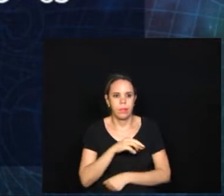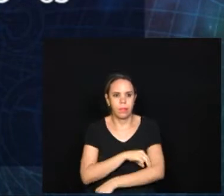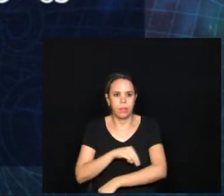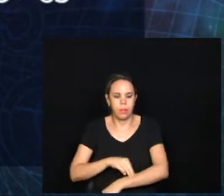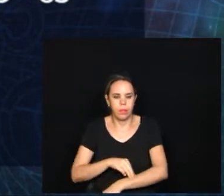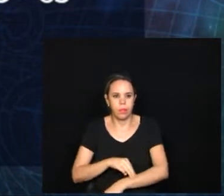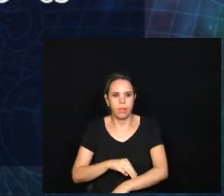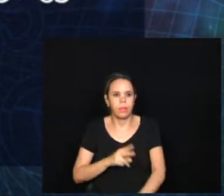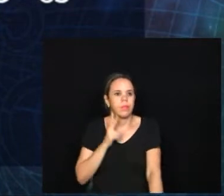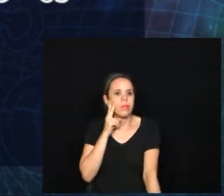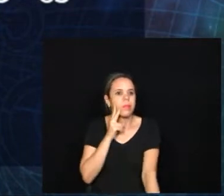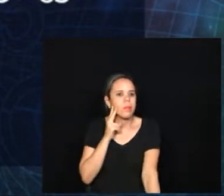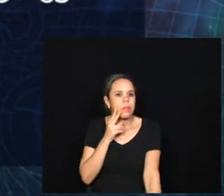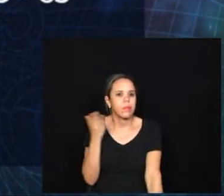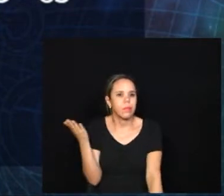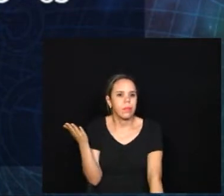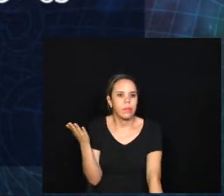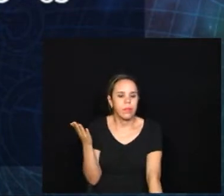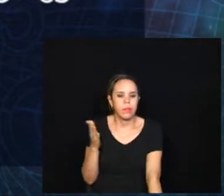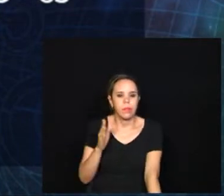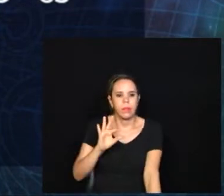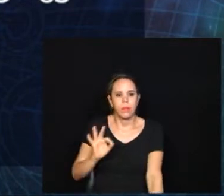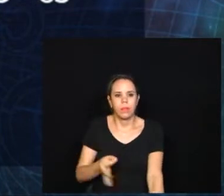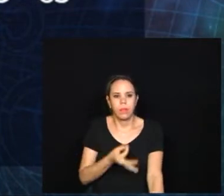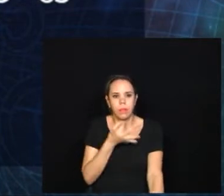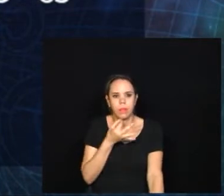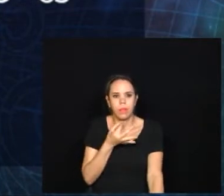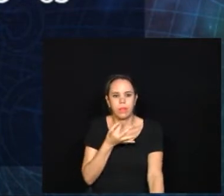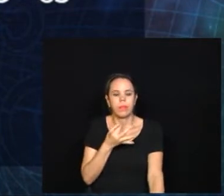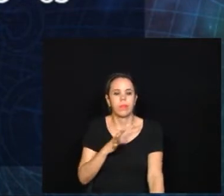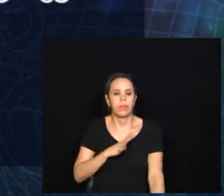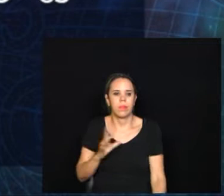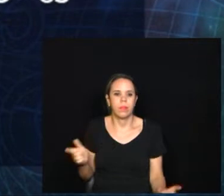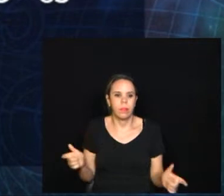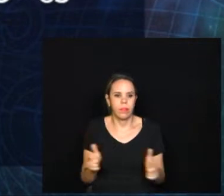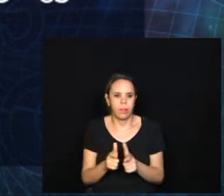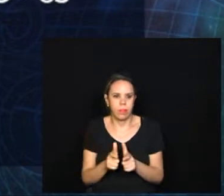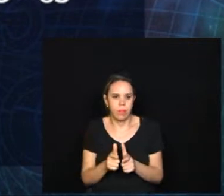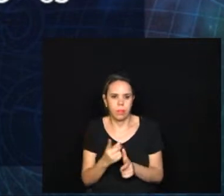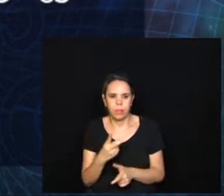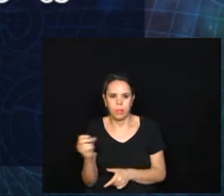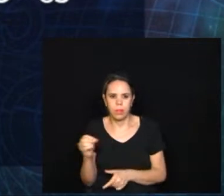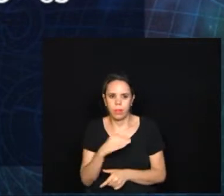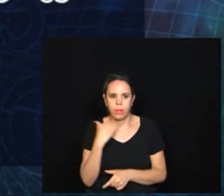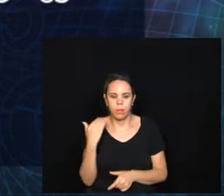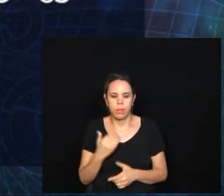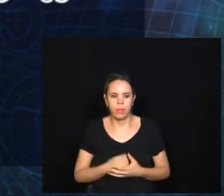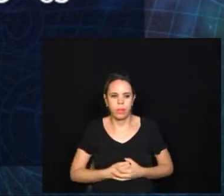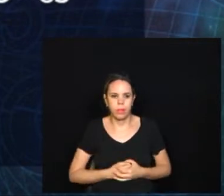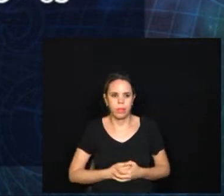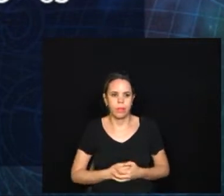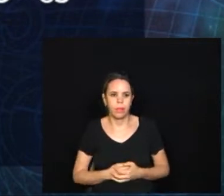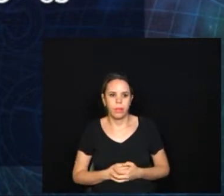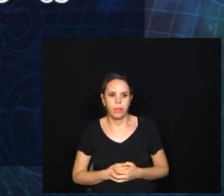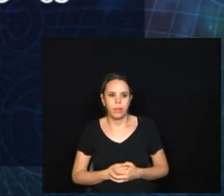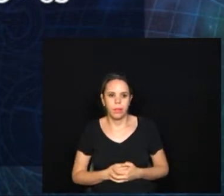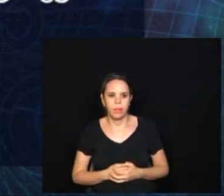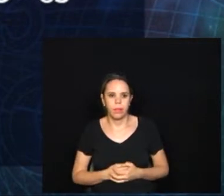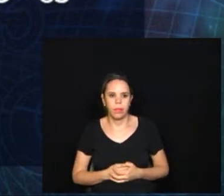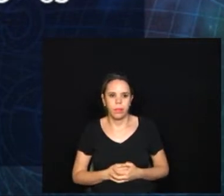com 213, Vinhedo com 211 e agora os municípios com menos de 200 óbitos devido à